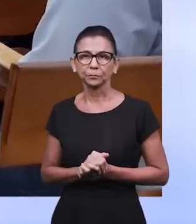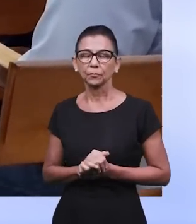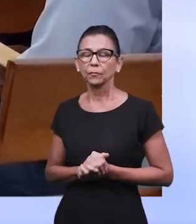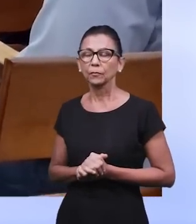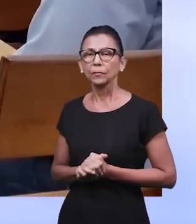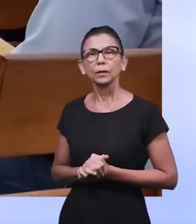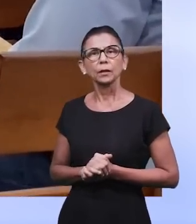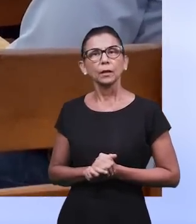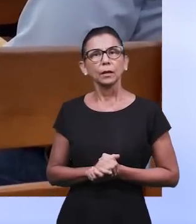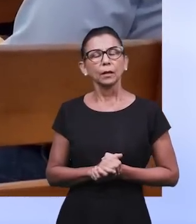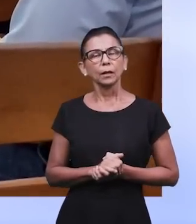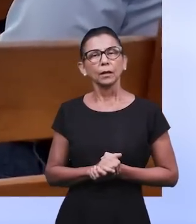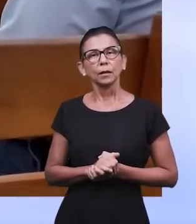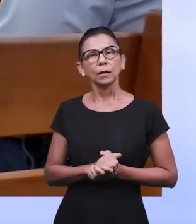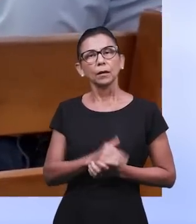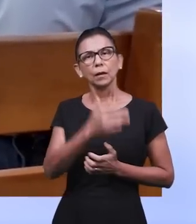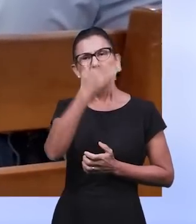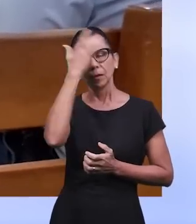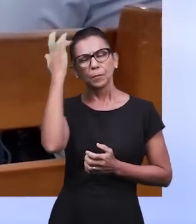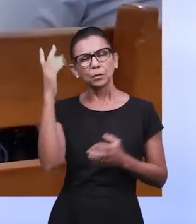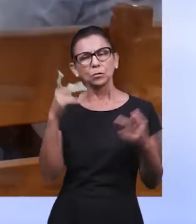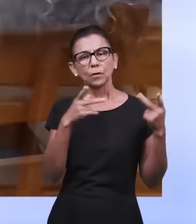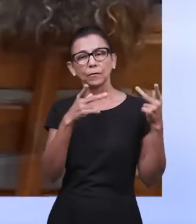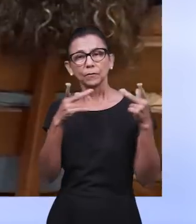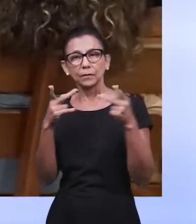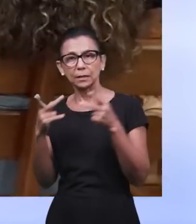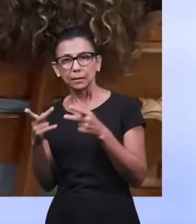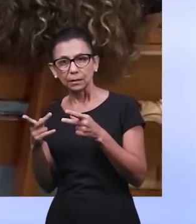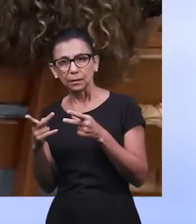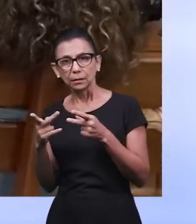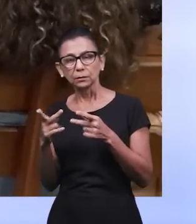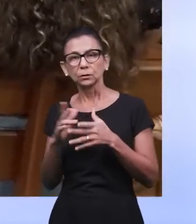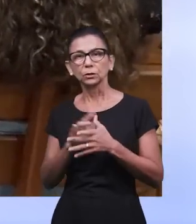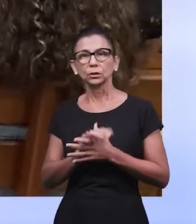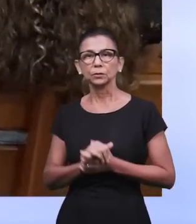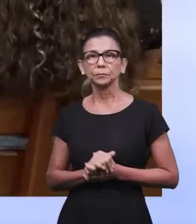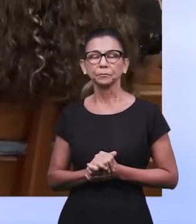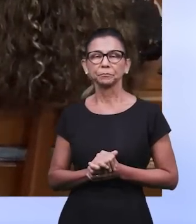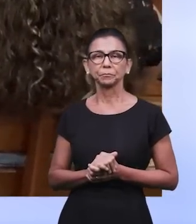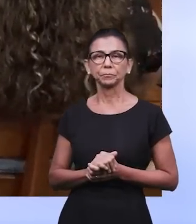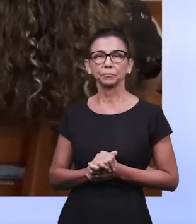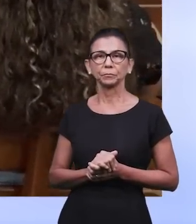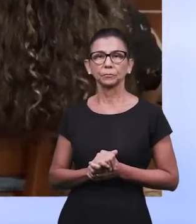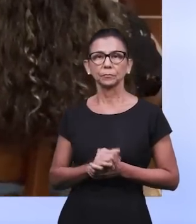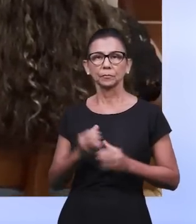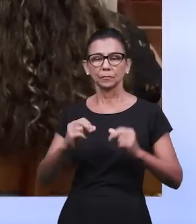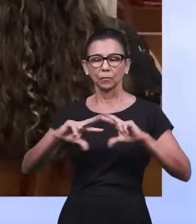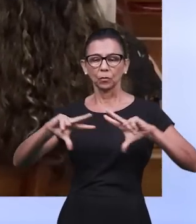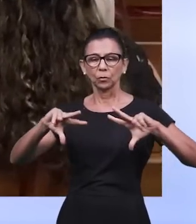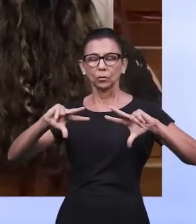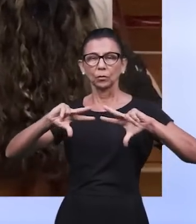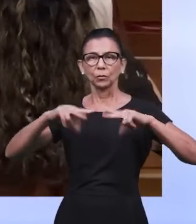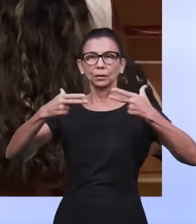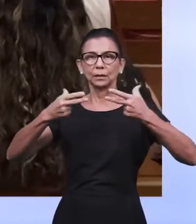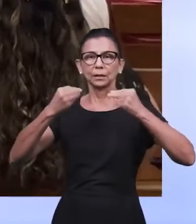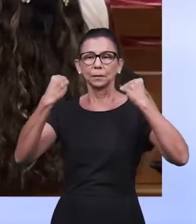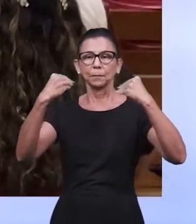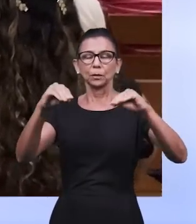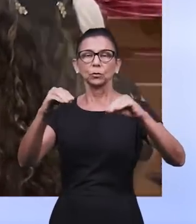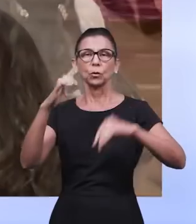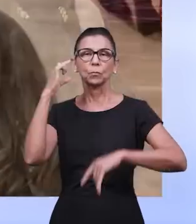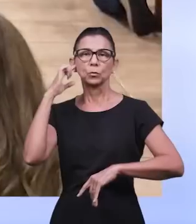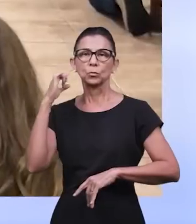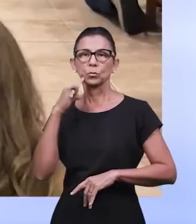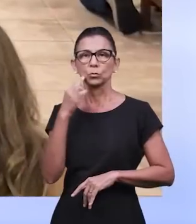irmã confirmou, essa visitante não apenas assistiu, mas compartilhou o link com 6 jovens surdos da região dela. E